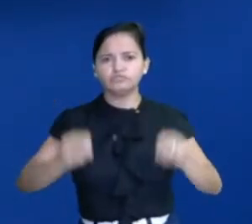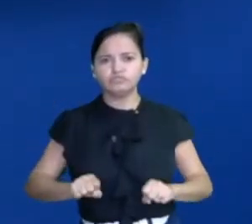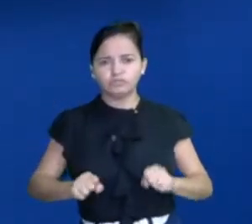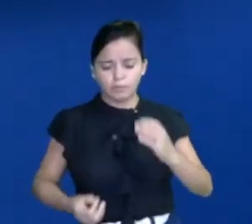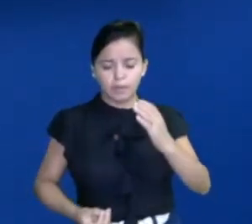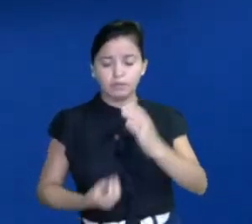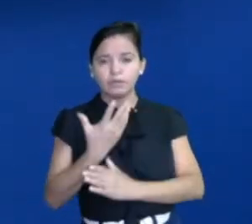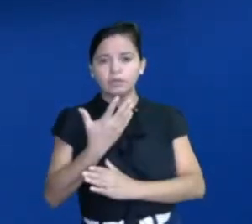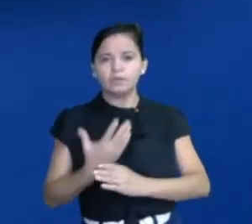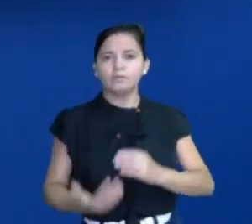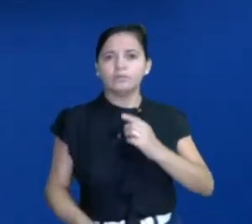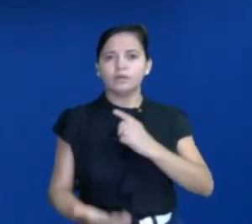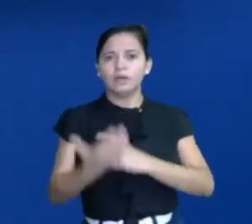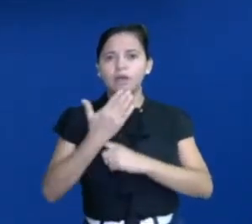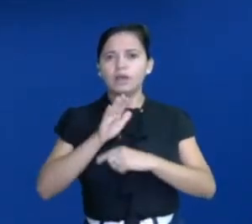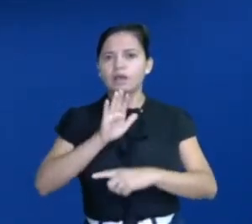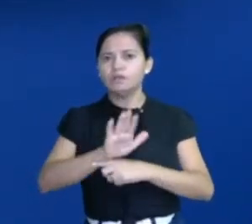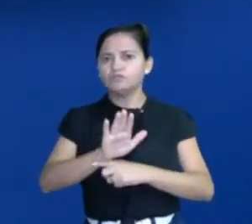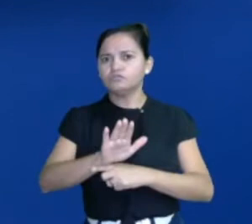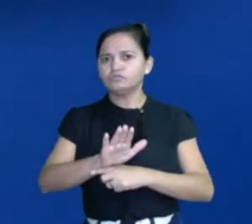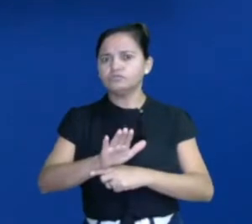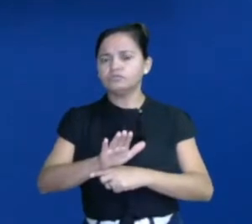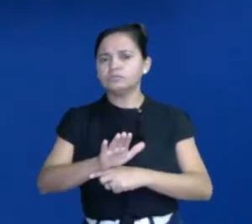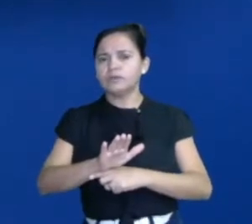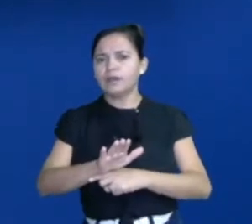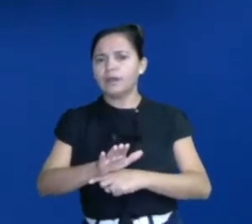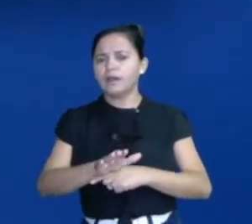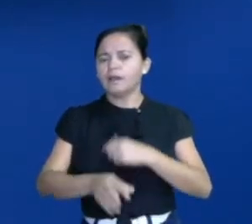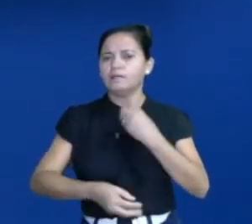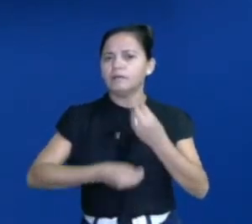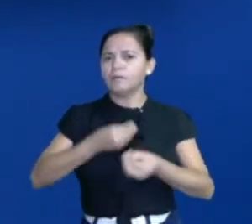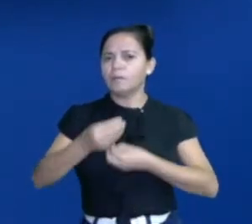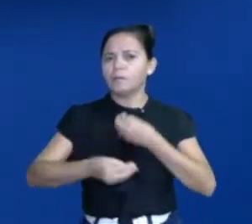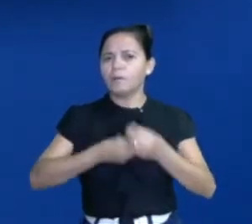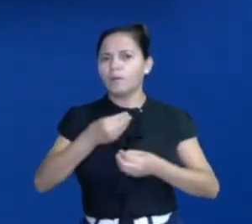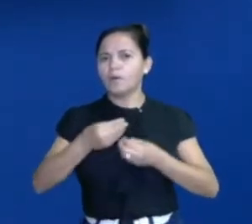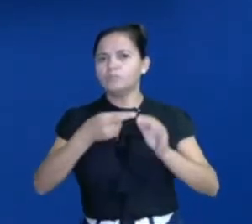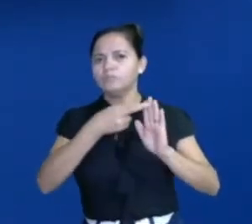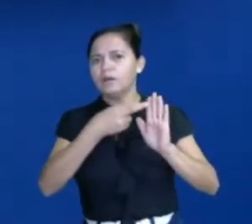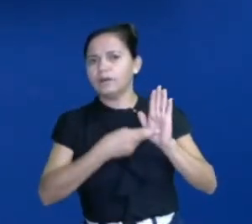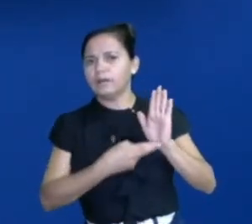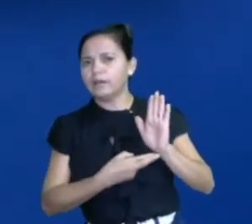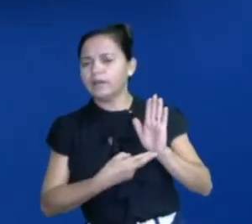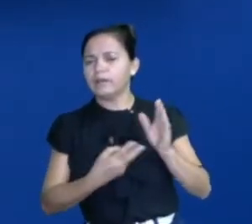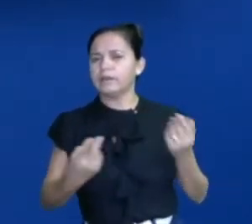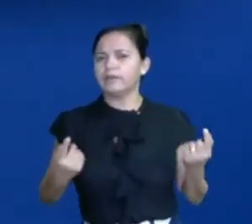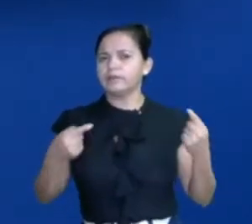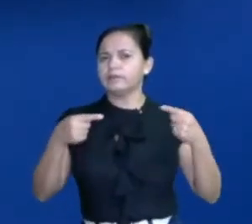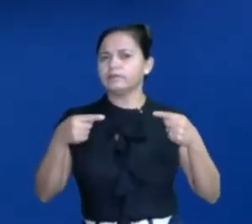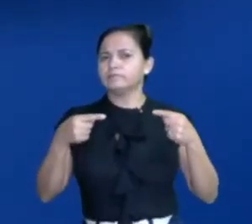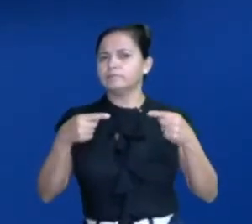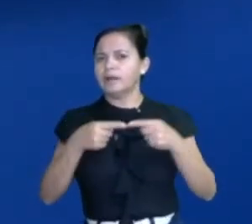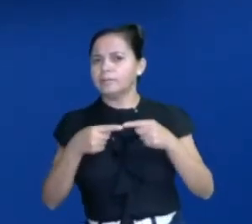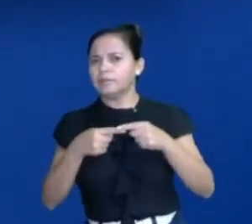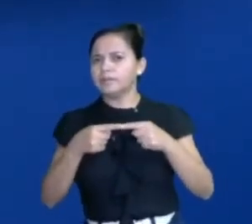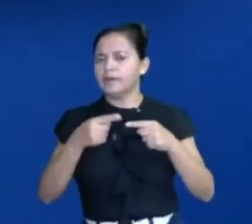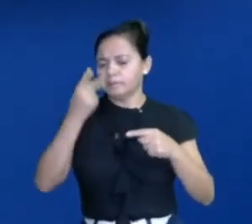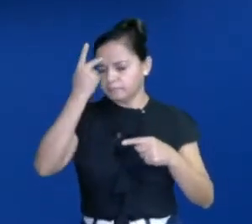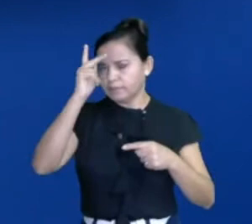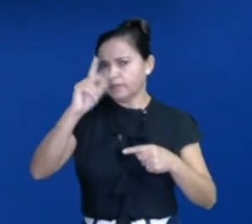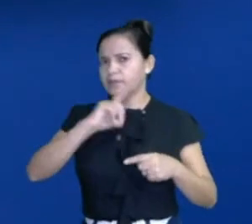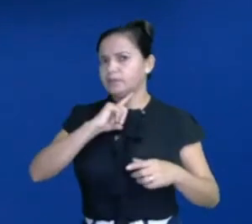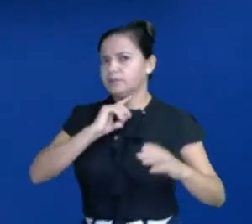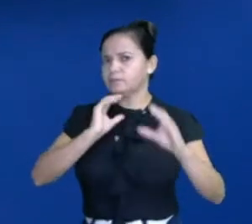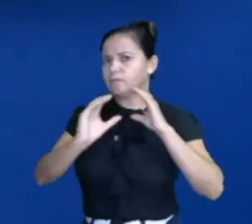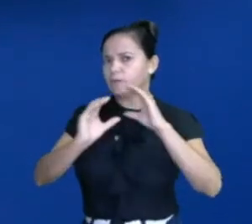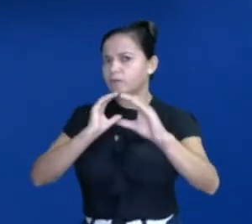criados para nos ajudar e padronizar uma forma que fique mais fácil de comunicação, para que